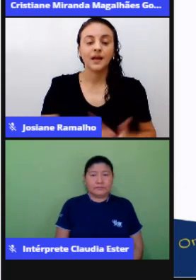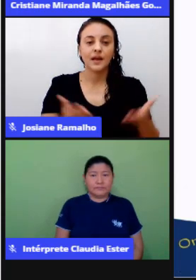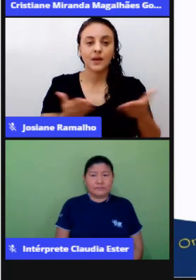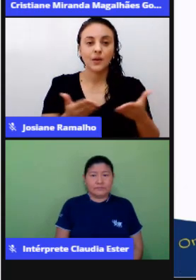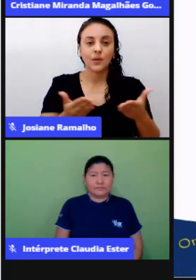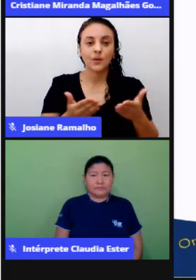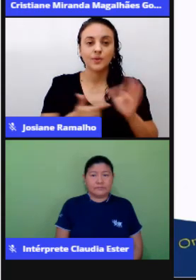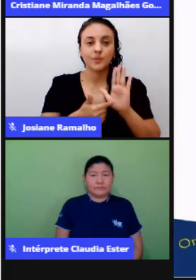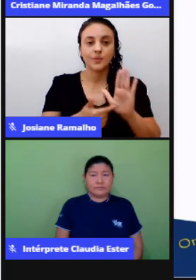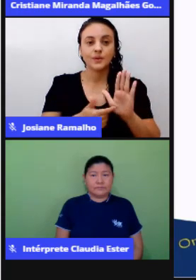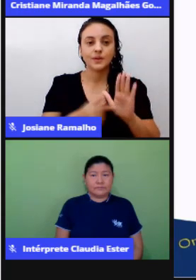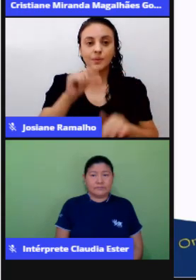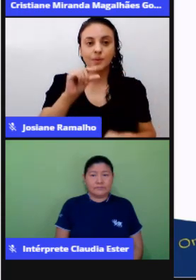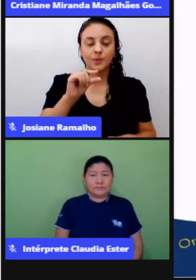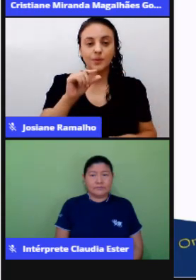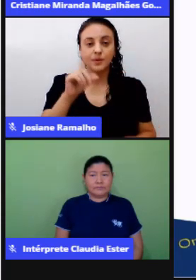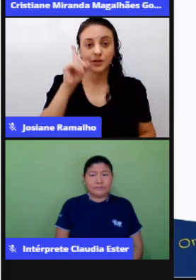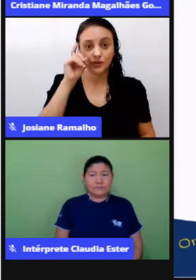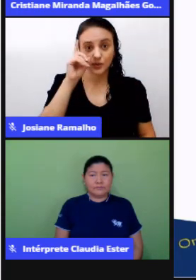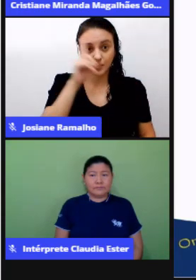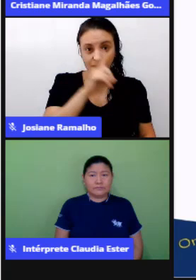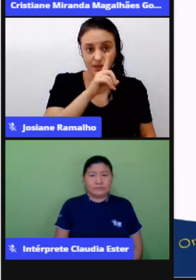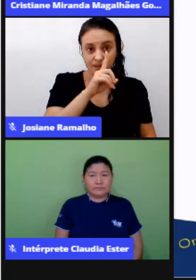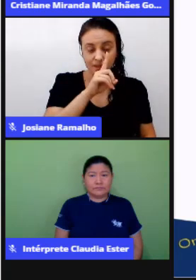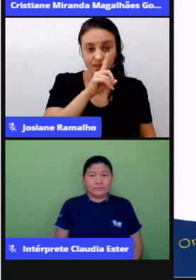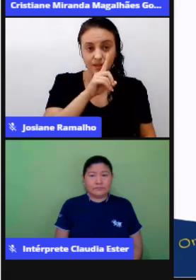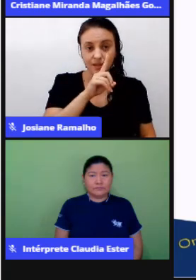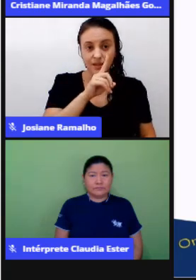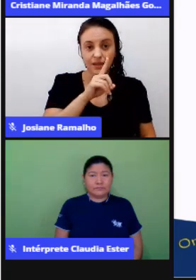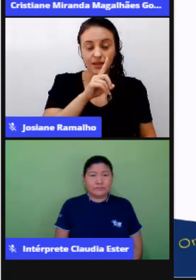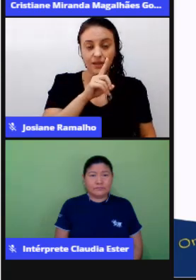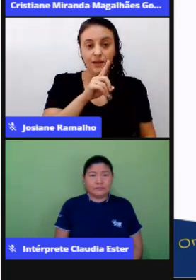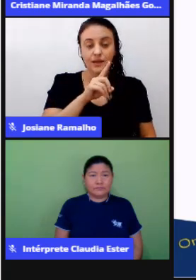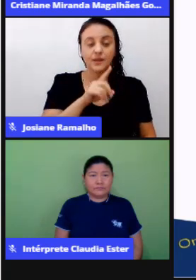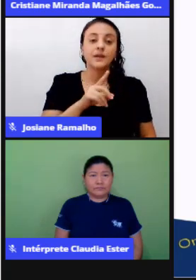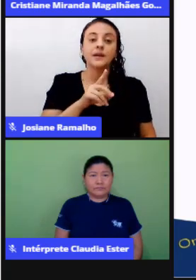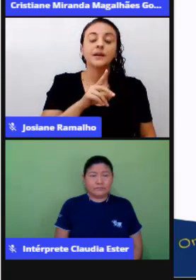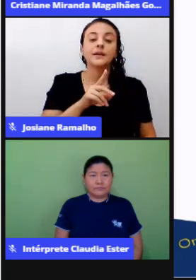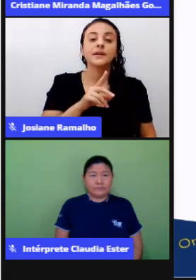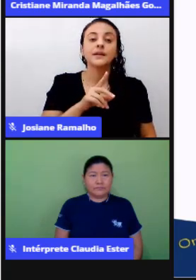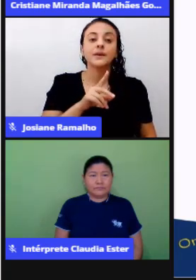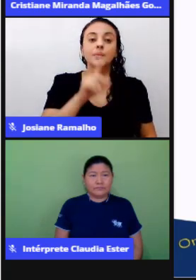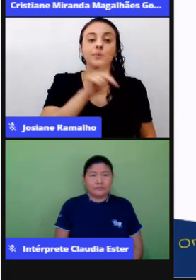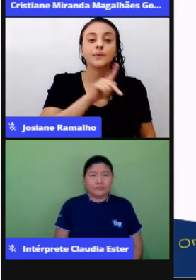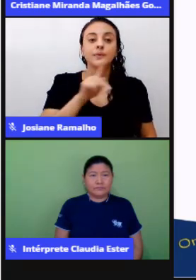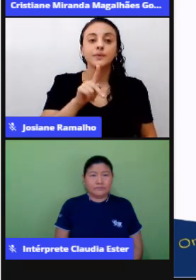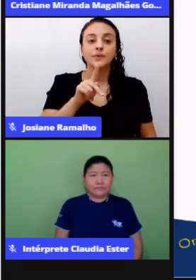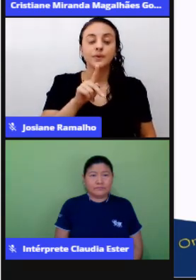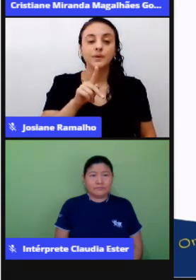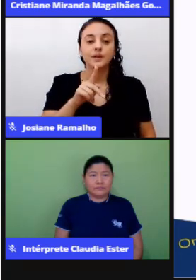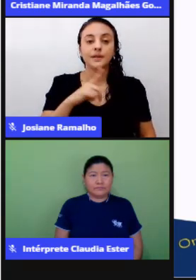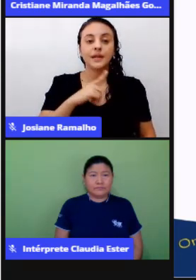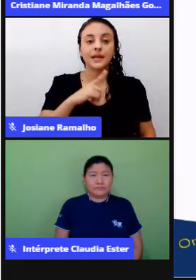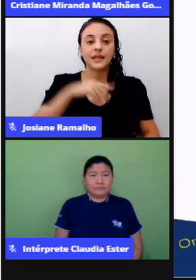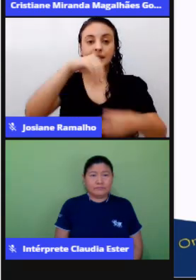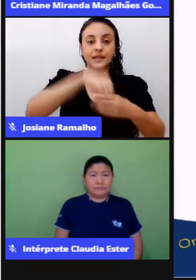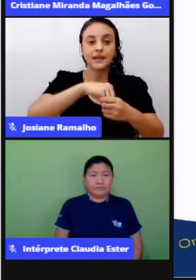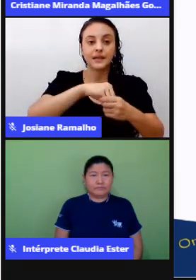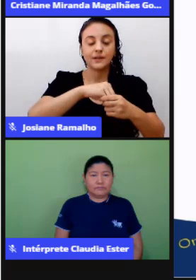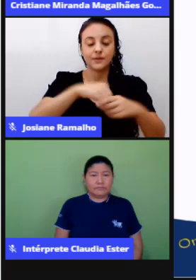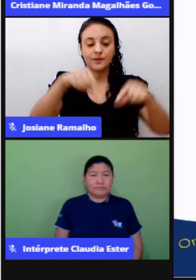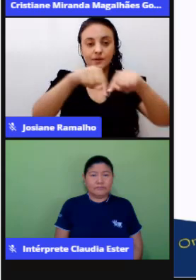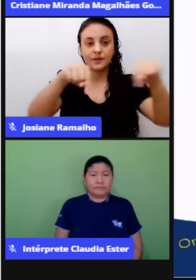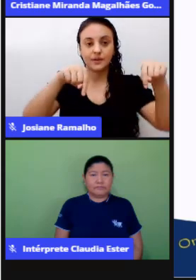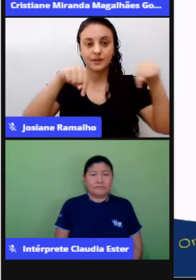das dificuldades que a gente, enquanto professor, apresenta na sala de aula, para que, de fato, essa